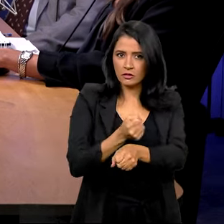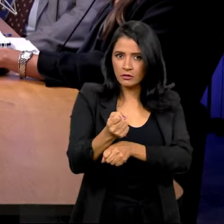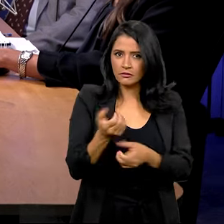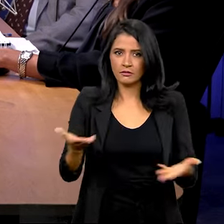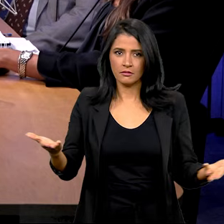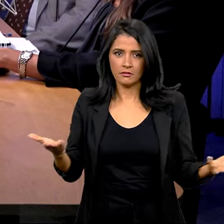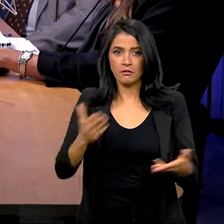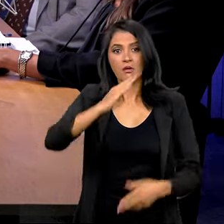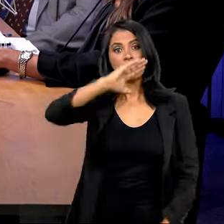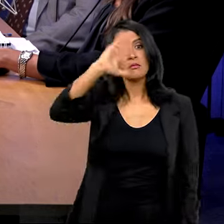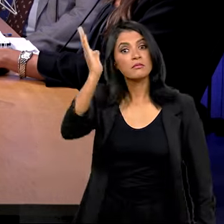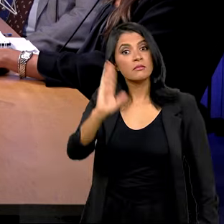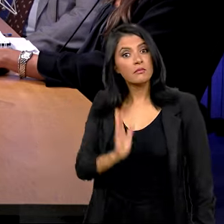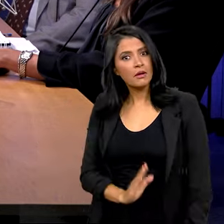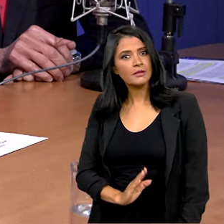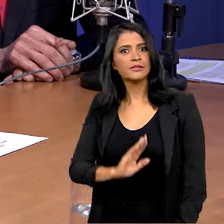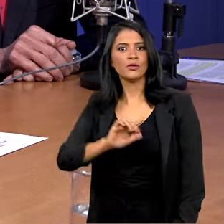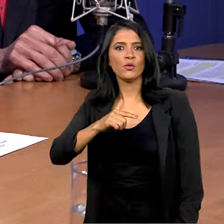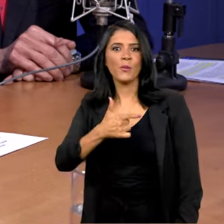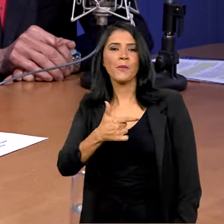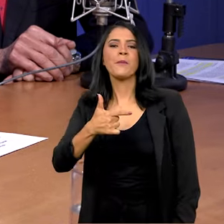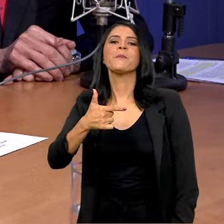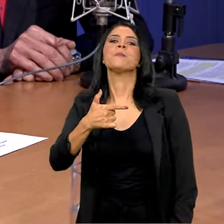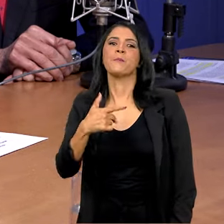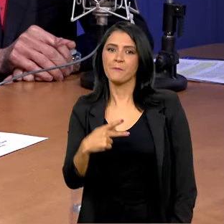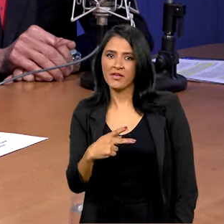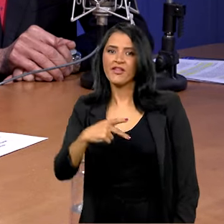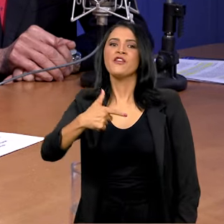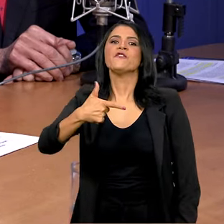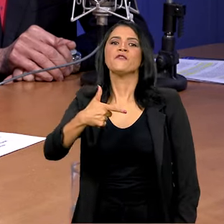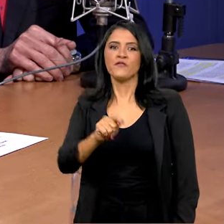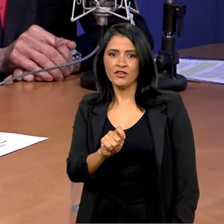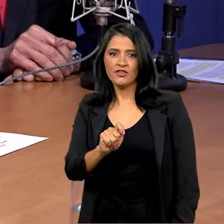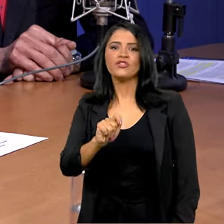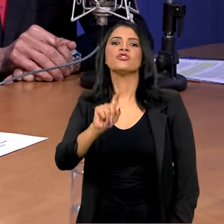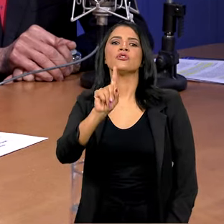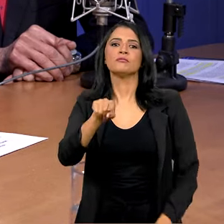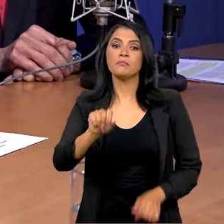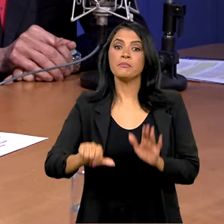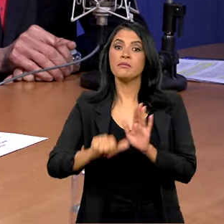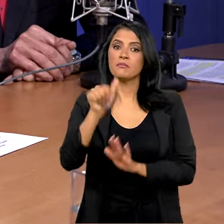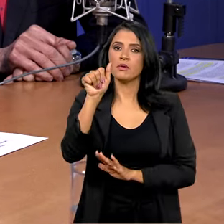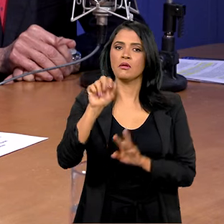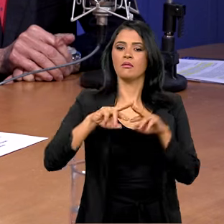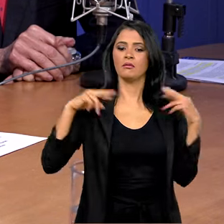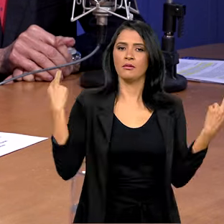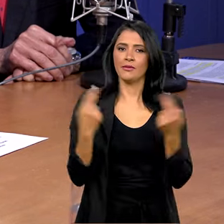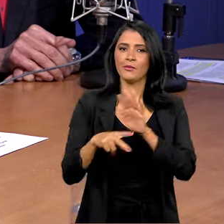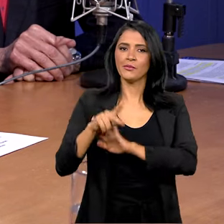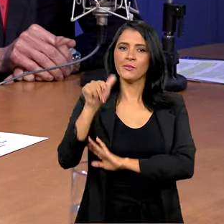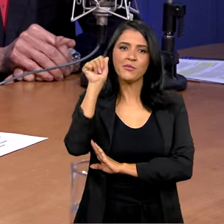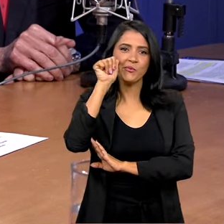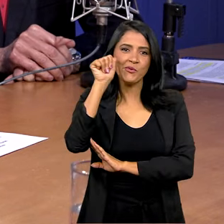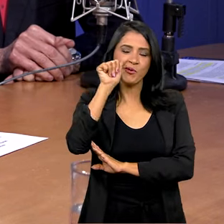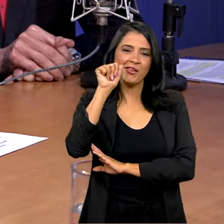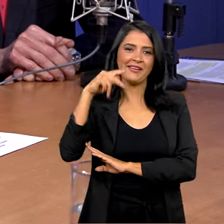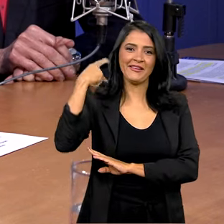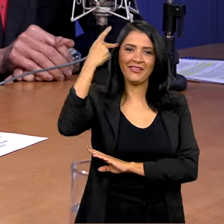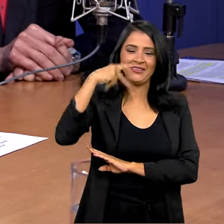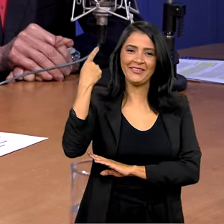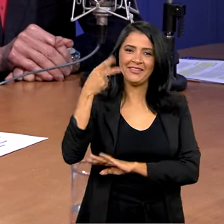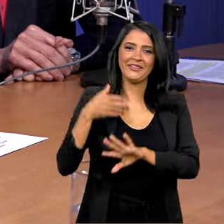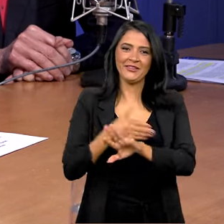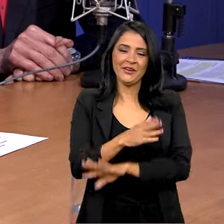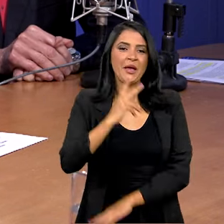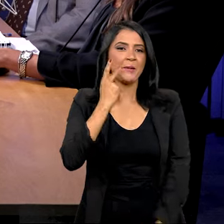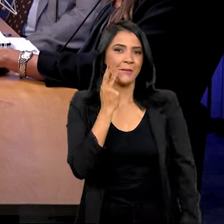este ano Brasil presidindo o p20 fez a primeira reunião de mulheres parlamentares